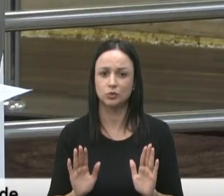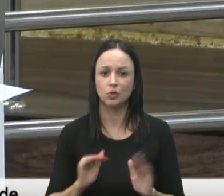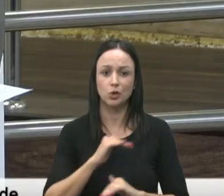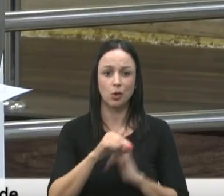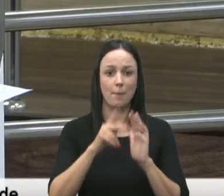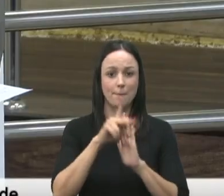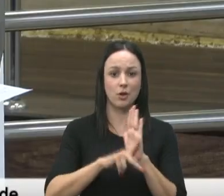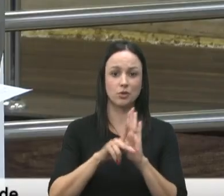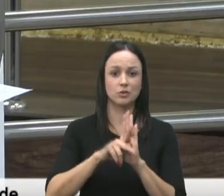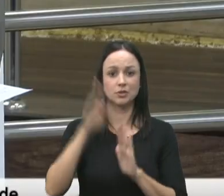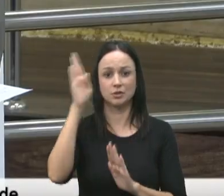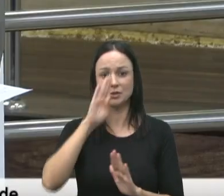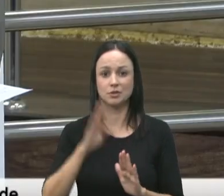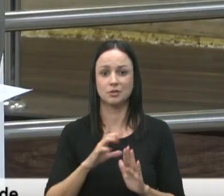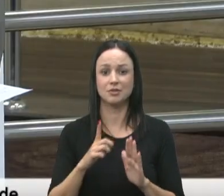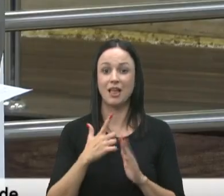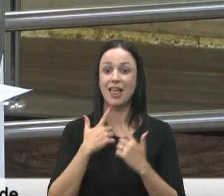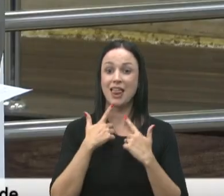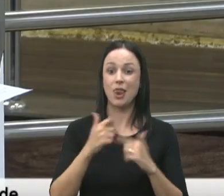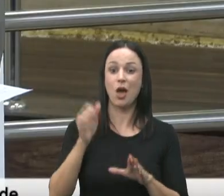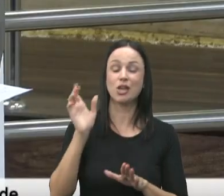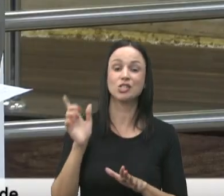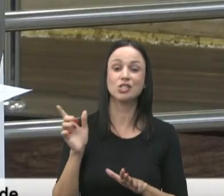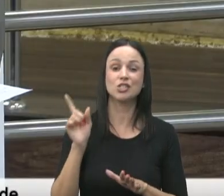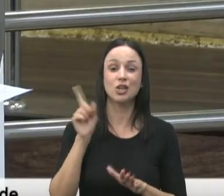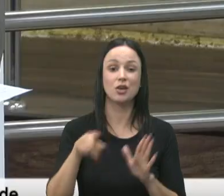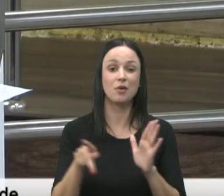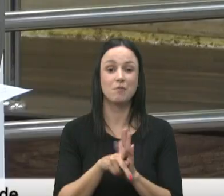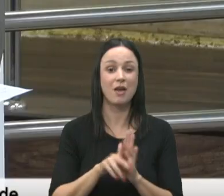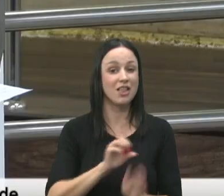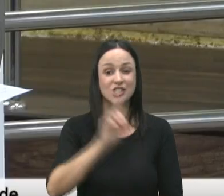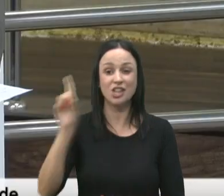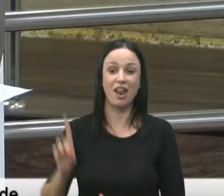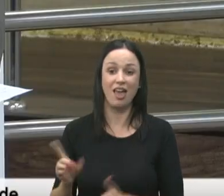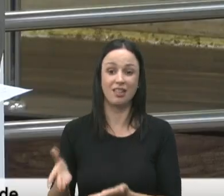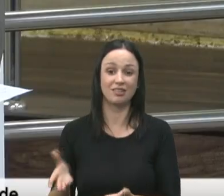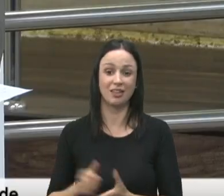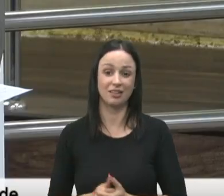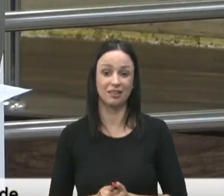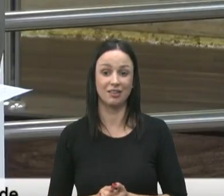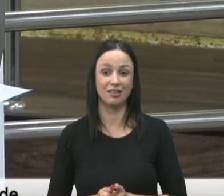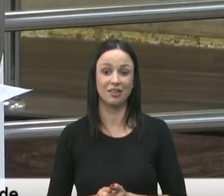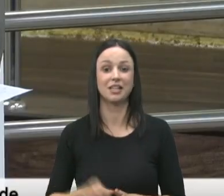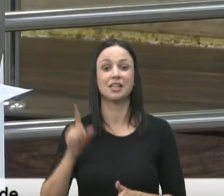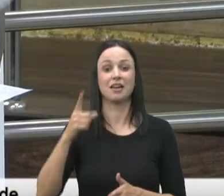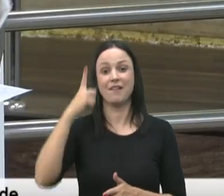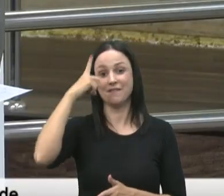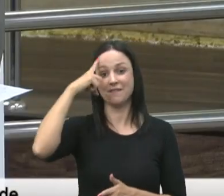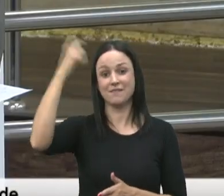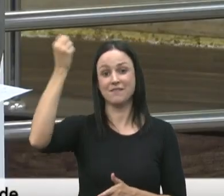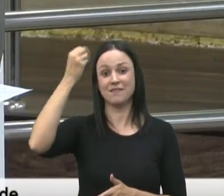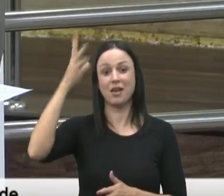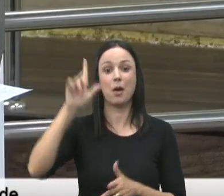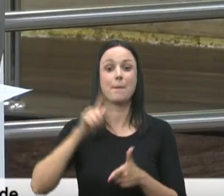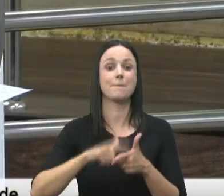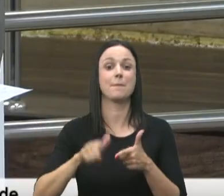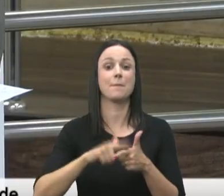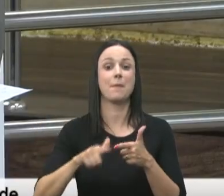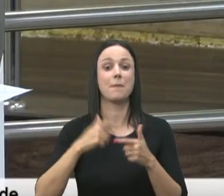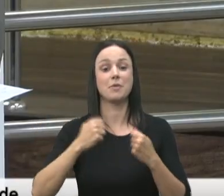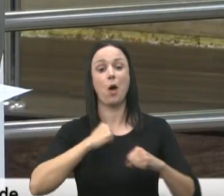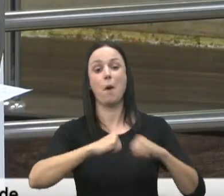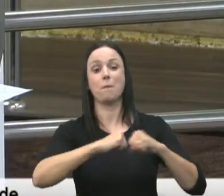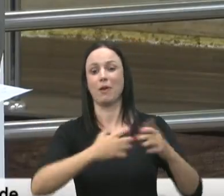os projetos que existem no Brasil sobre linguagem inclusiva são da extrema-direita, que eles inventam como se isso fosse um problema a ser